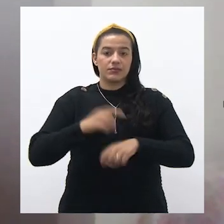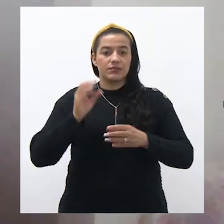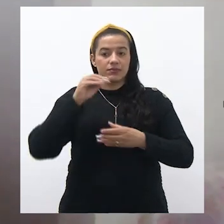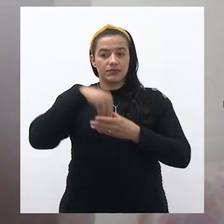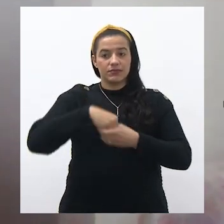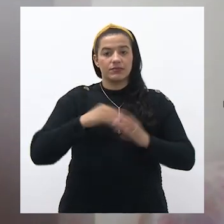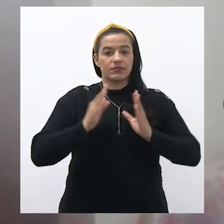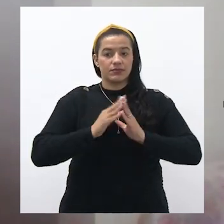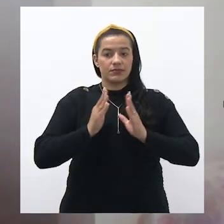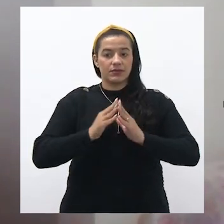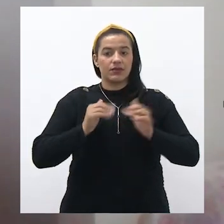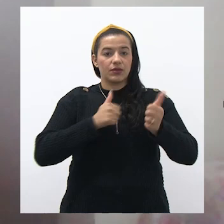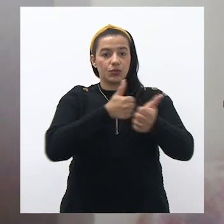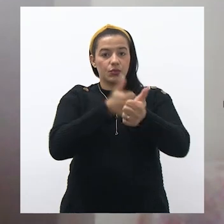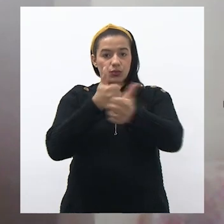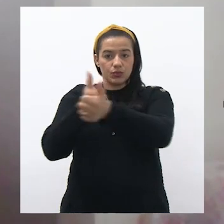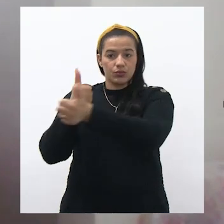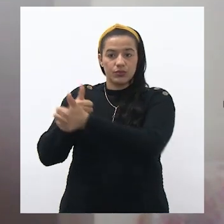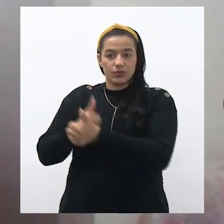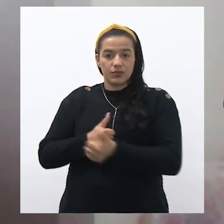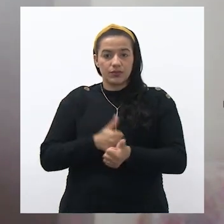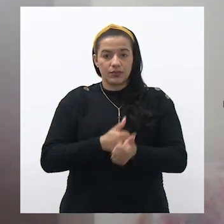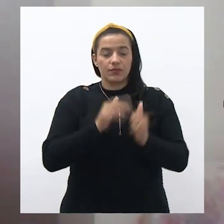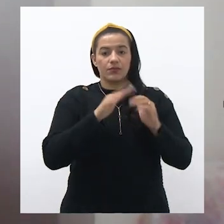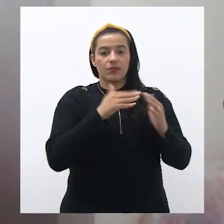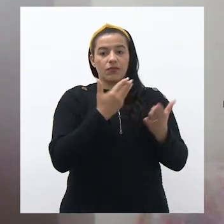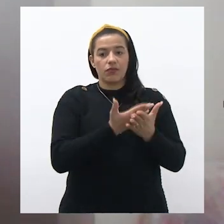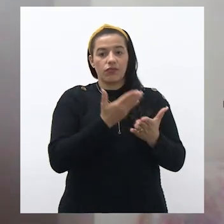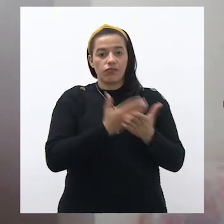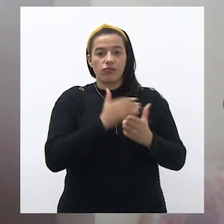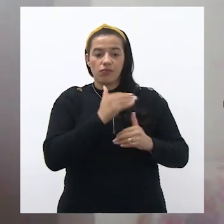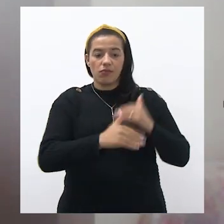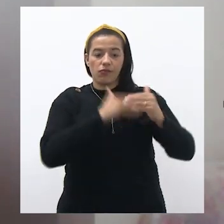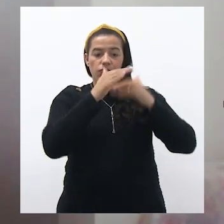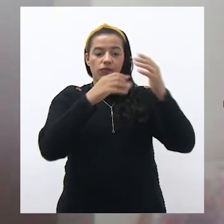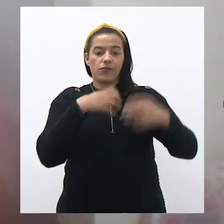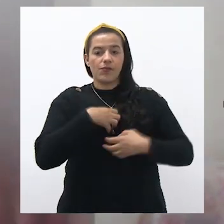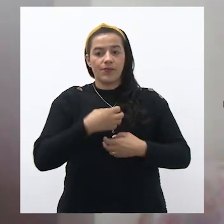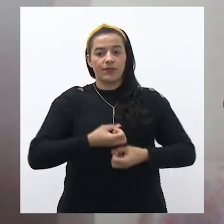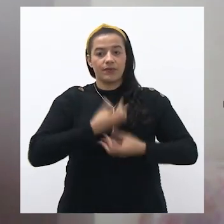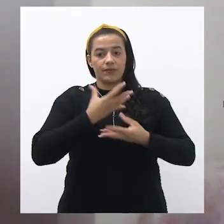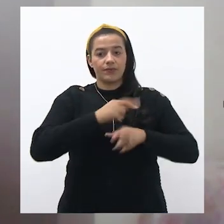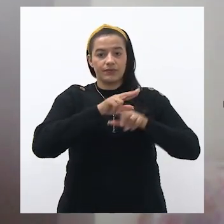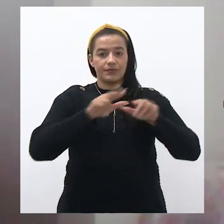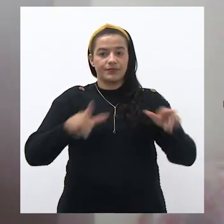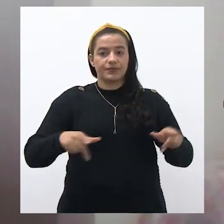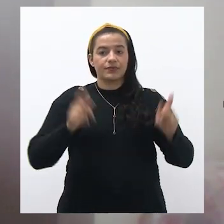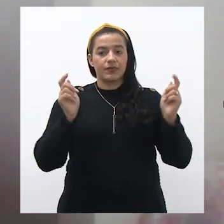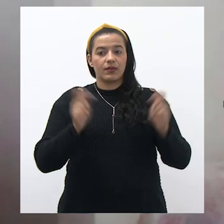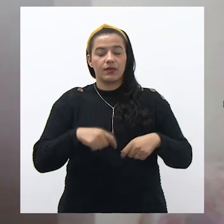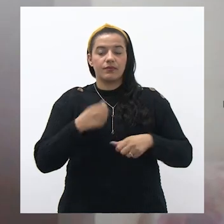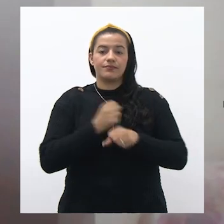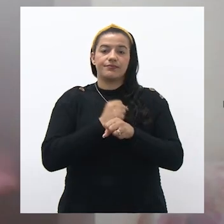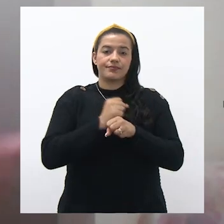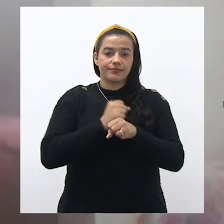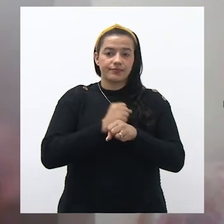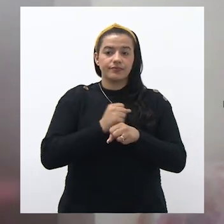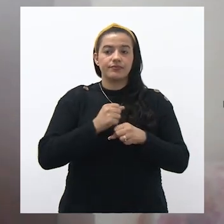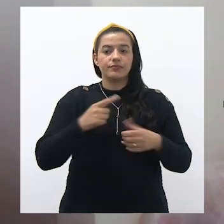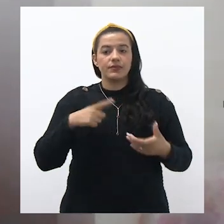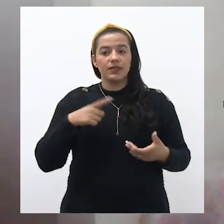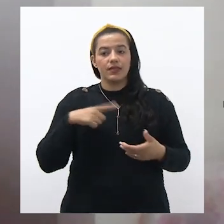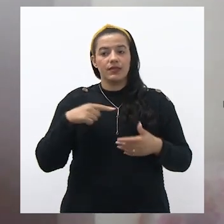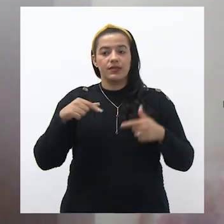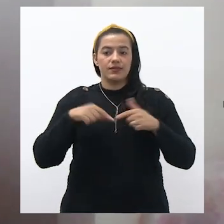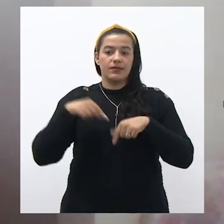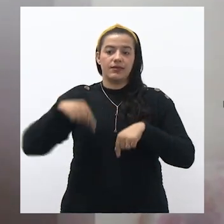muito acompanhamento das escolas, então o programa de desenvolvimento socioemocional, eu já tenho alguns anos nesse trabalho, e eu não faço ele